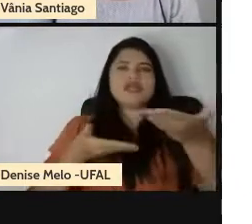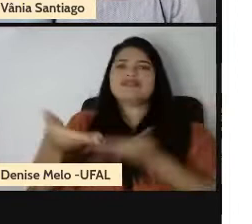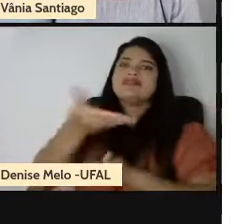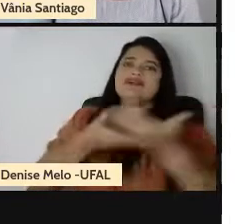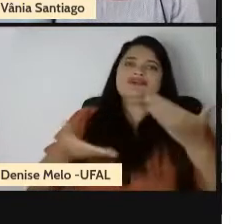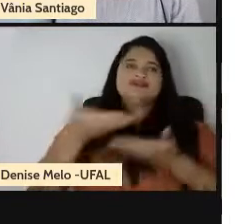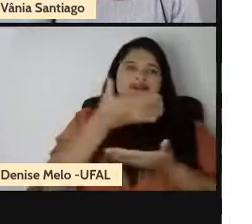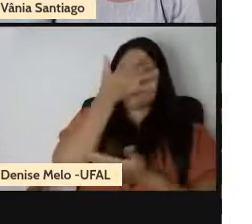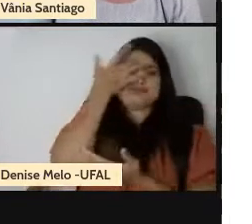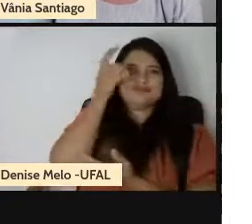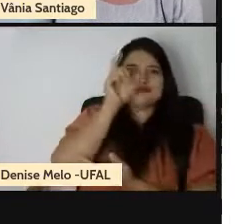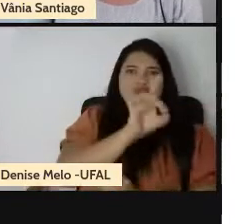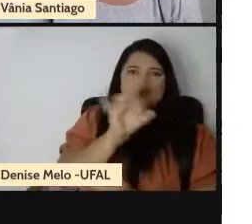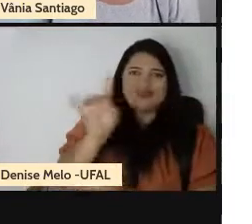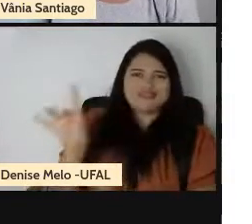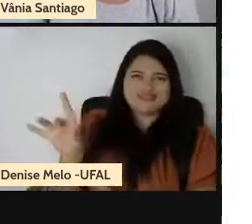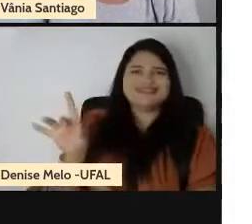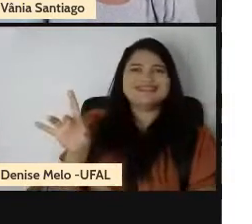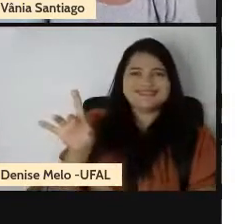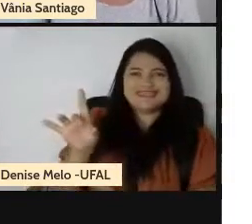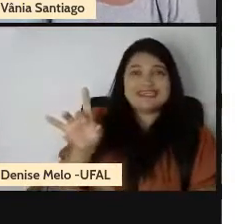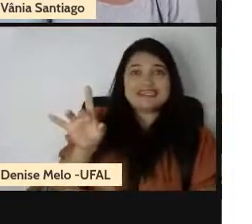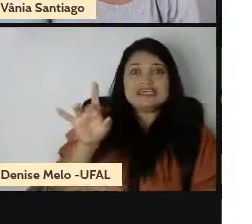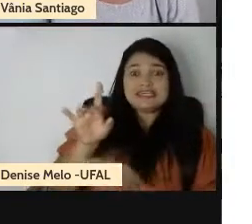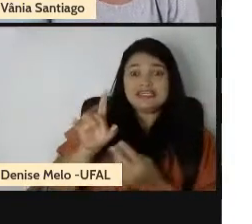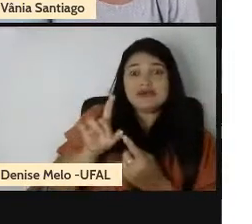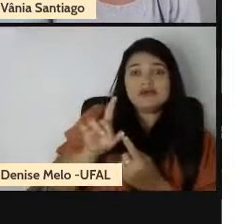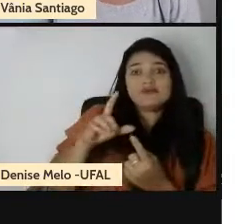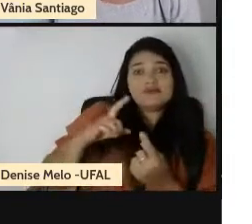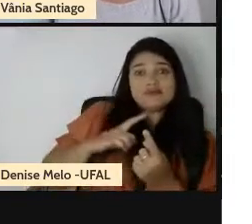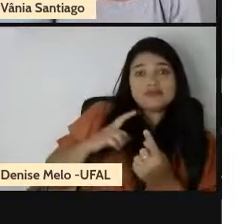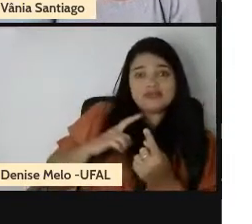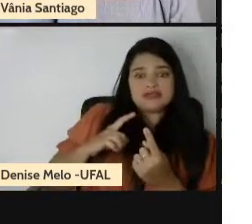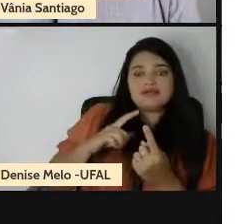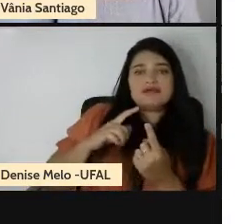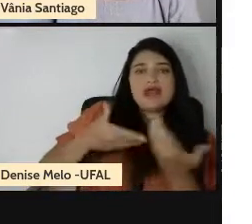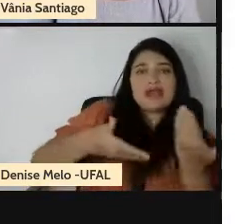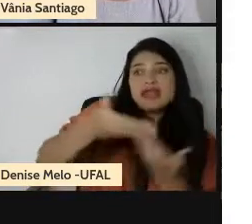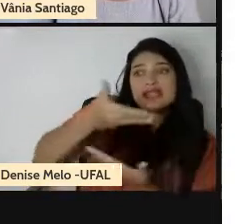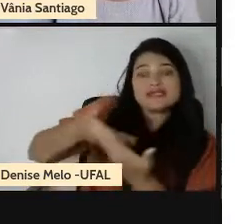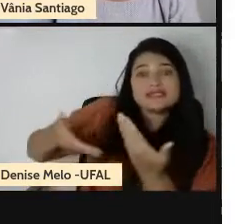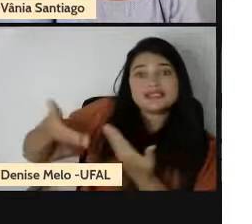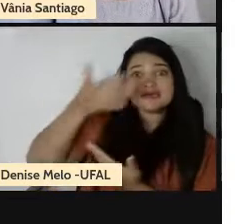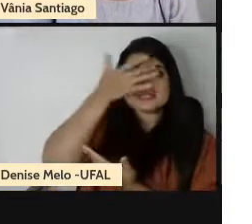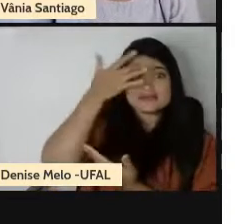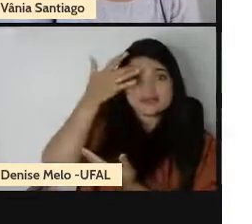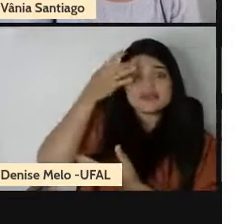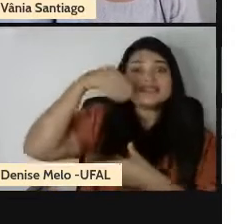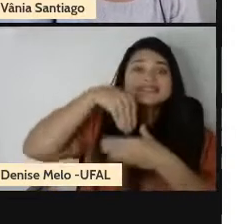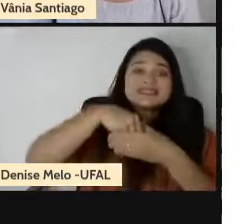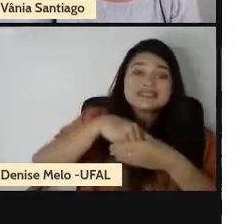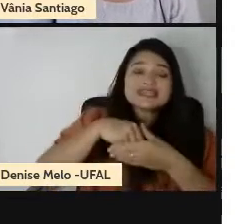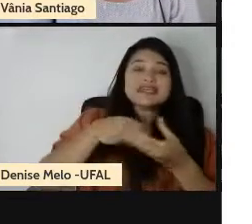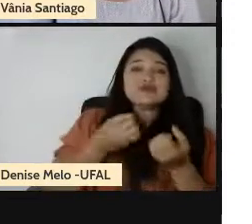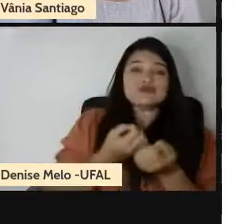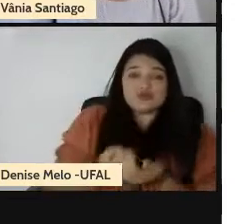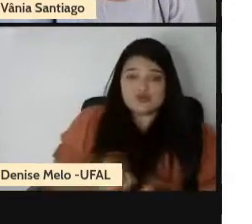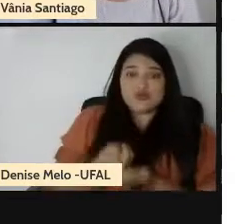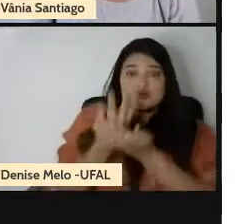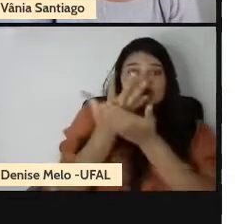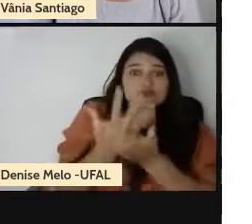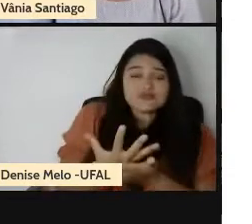pessoas. Né? A existência de uma terceira pessoa em uma relação para essa mediação discursiva já muda toda a